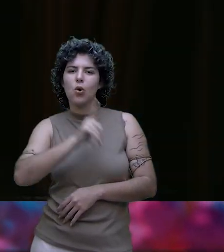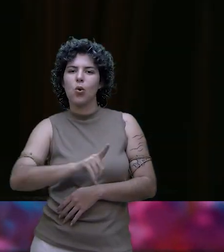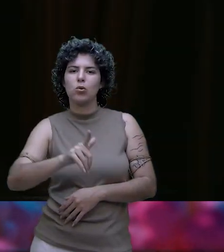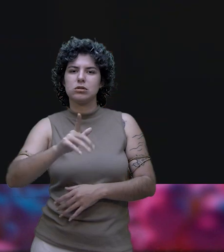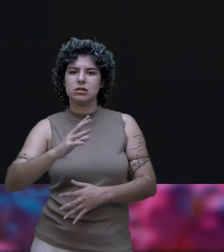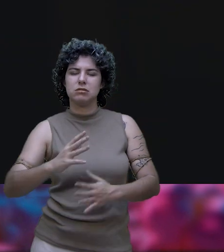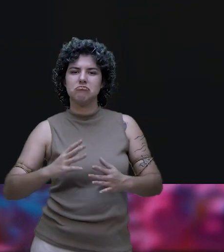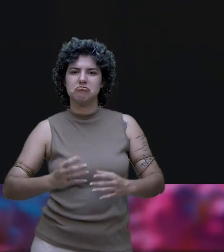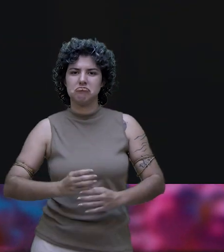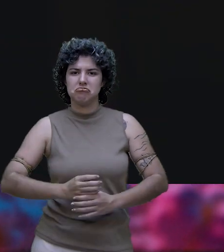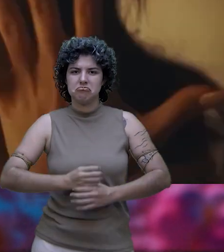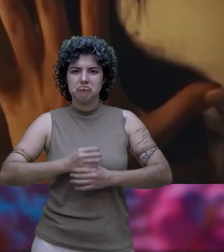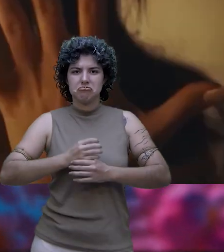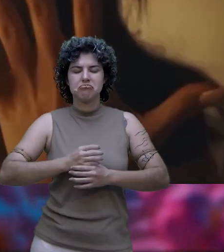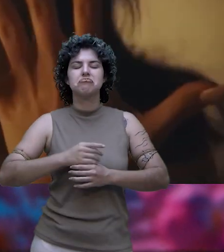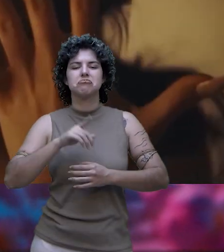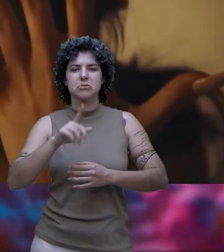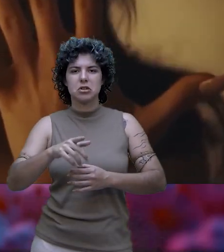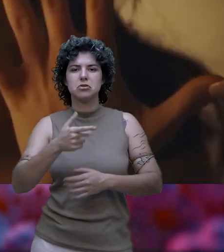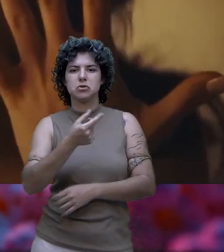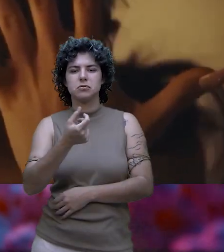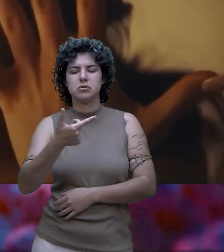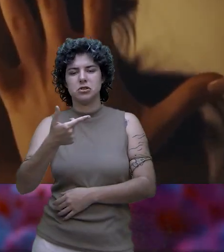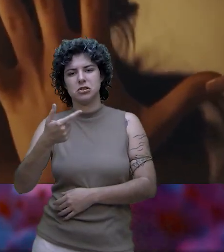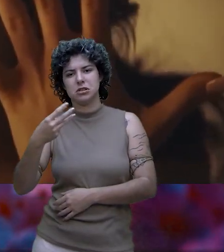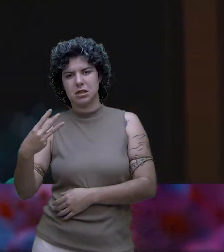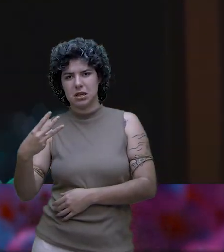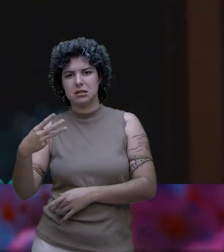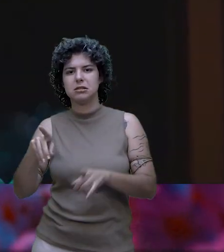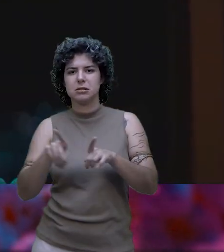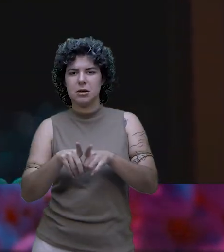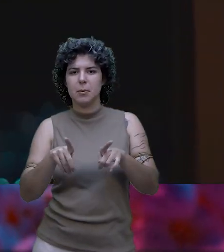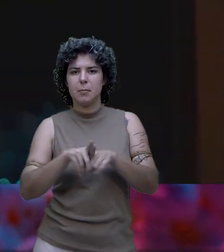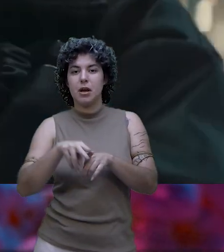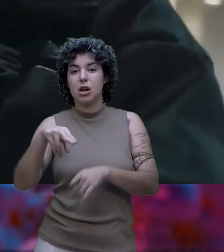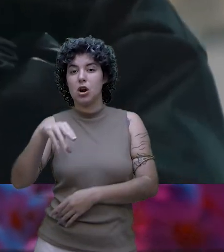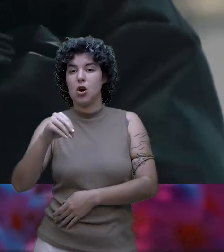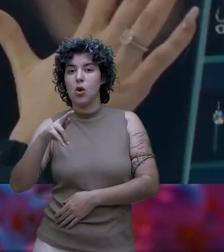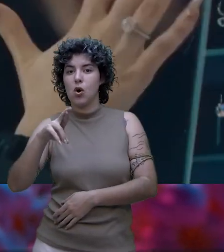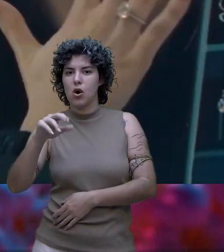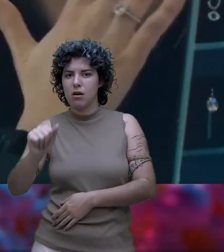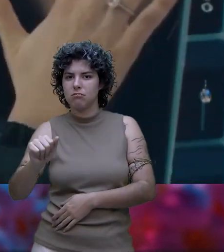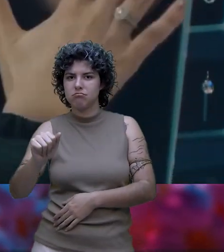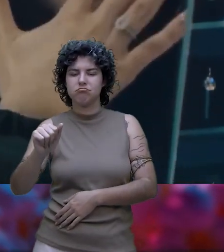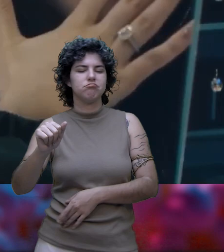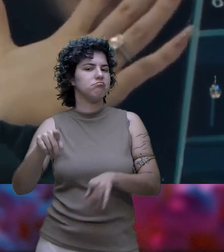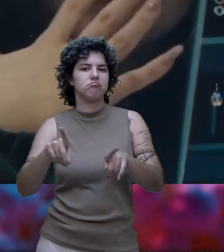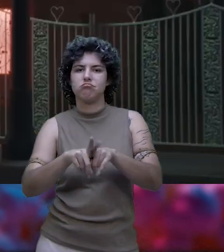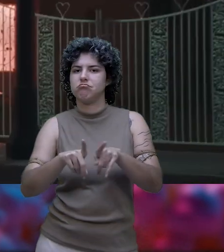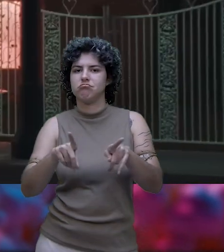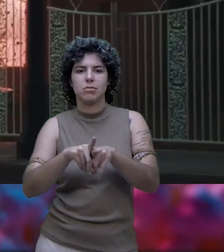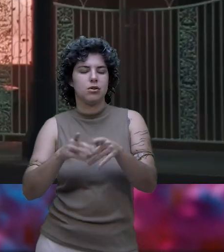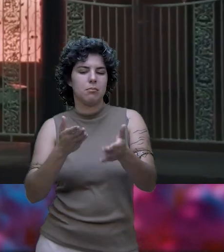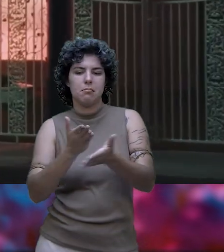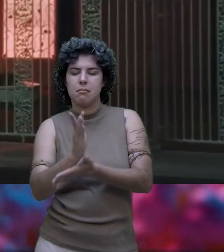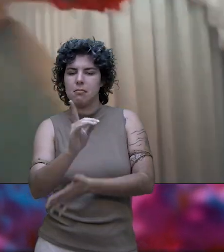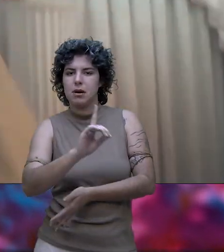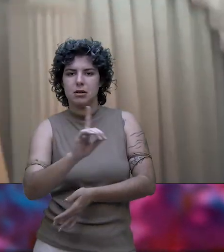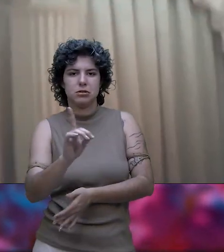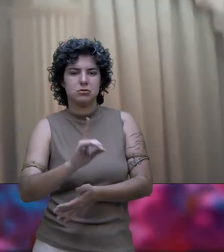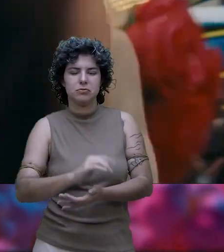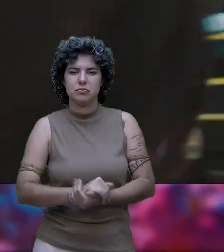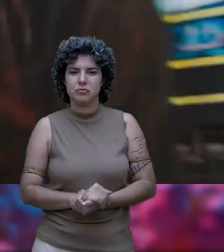tá? E Anora, campeão no ano seguinte, apesar de ter nome de mulher no título, também não passaram no teste.